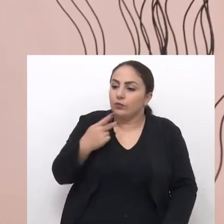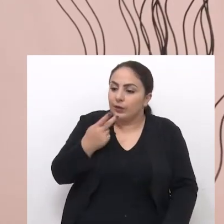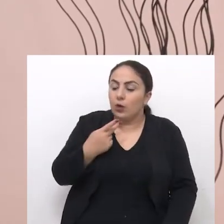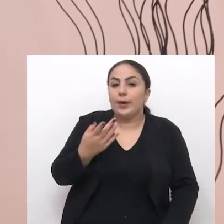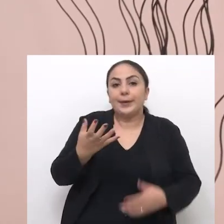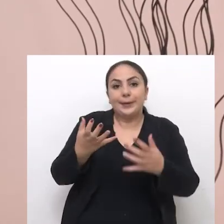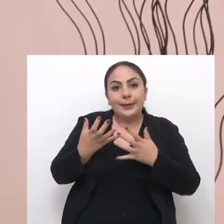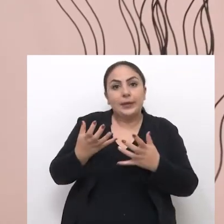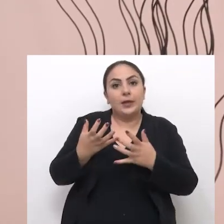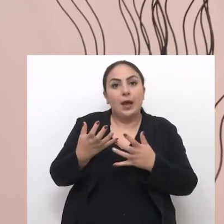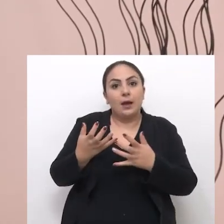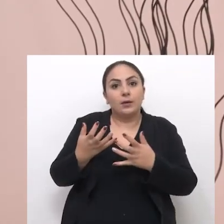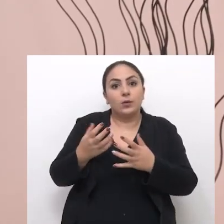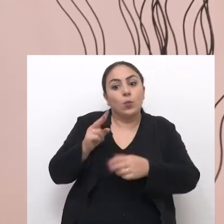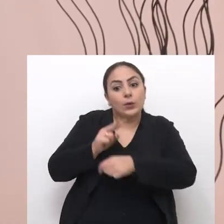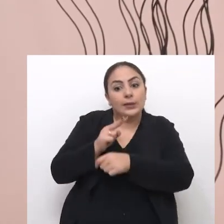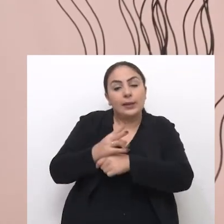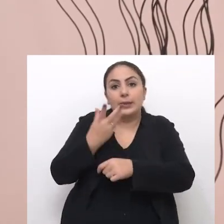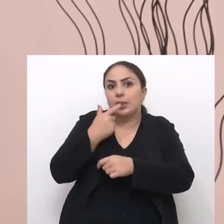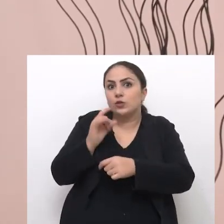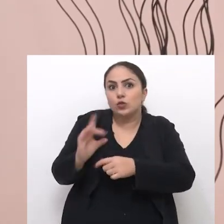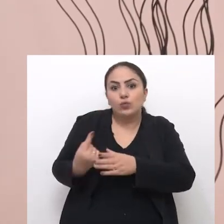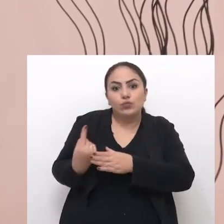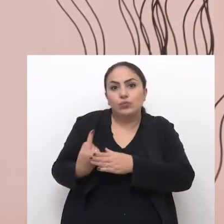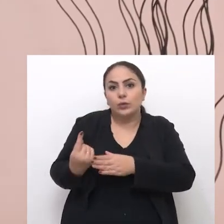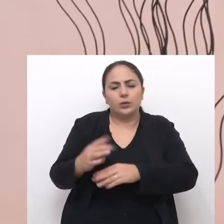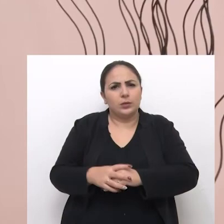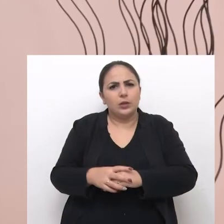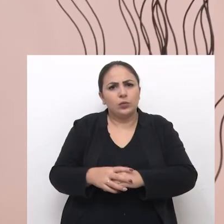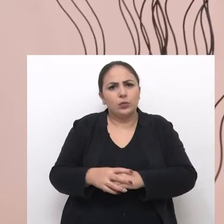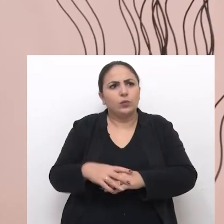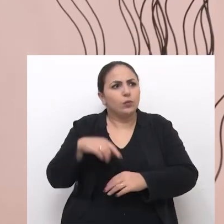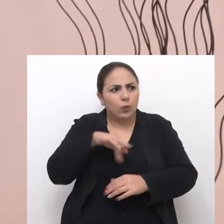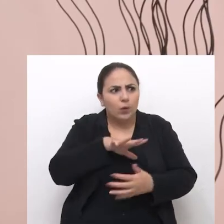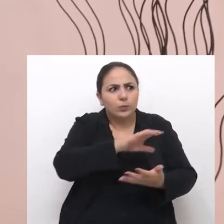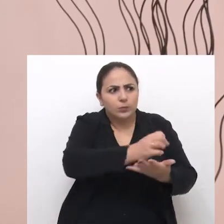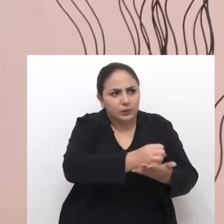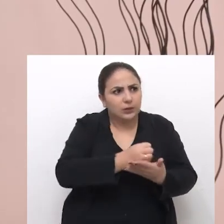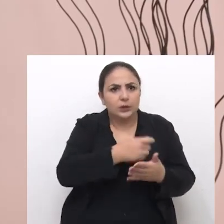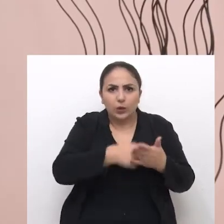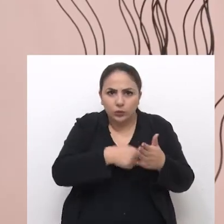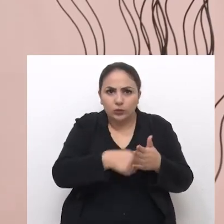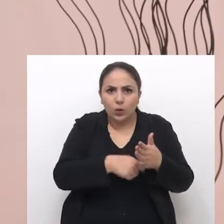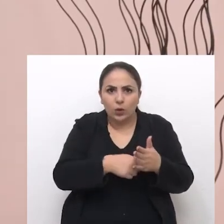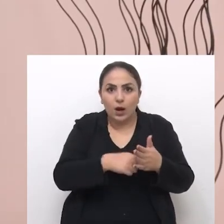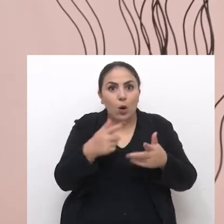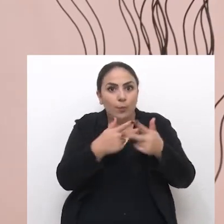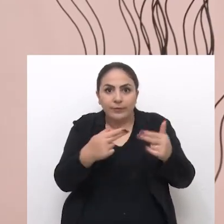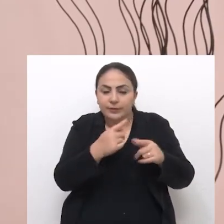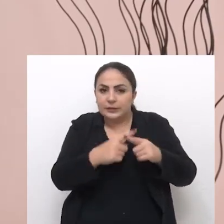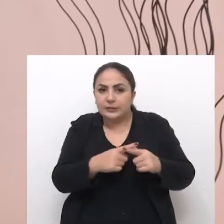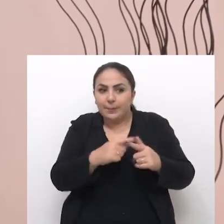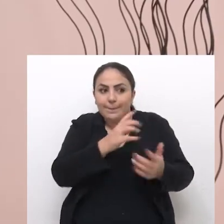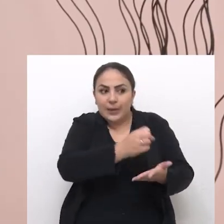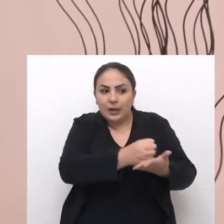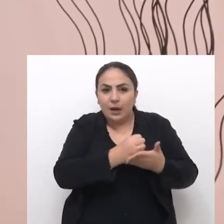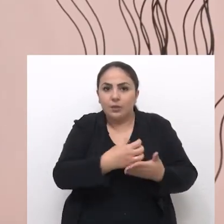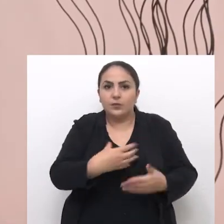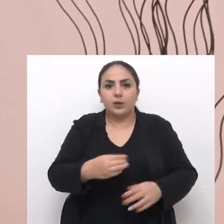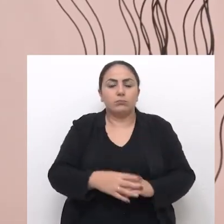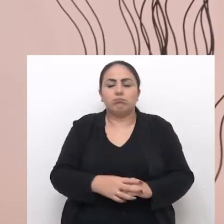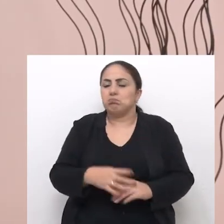novo e me disse que queria a guarda dessa criança só pra ela. E eu perguntei, mas você foi lá buscar? Vamos dar um jeito, vamos tentar. Você tentou alguma vez ir lá buscar sua